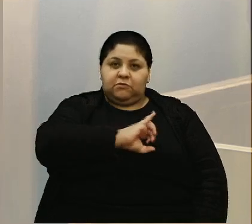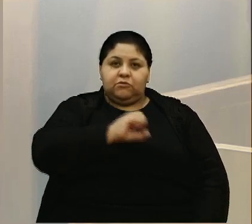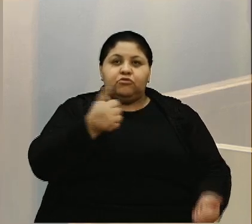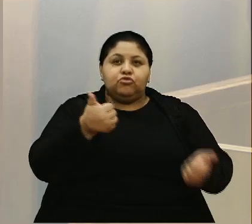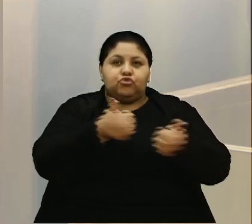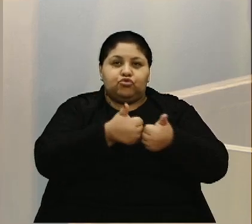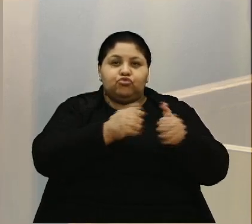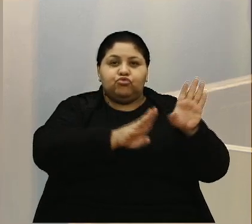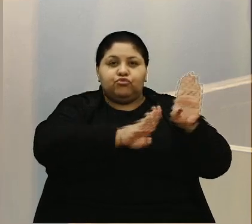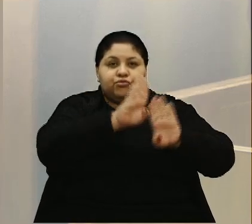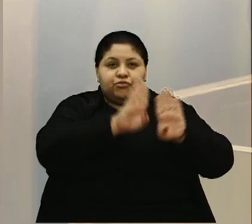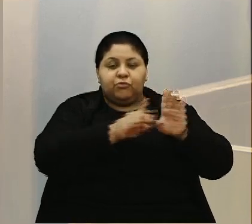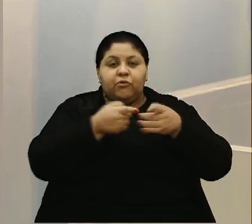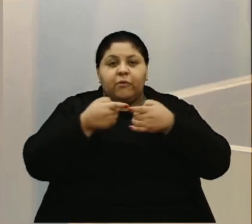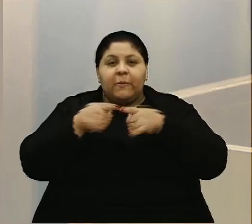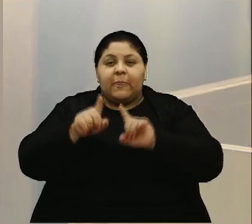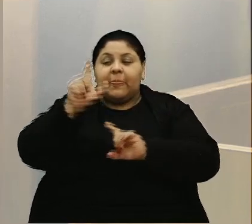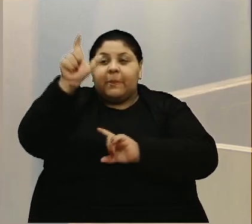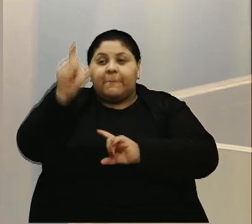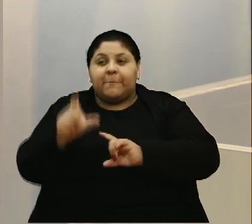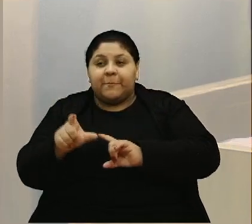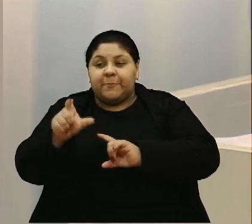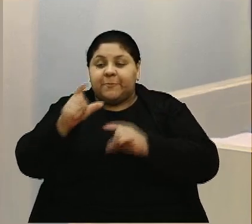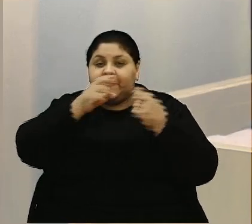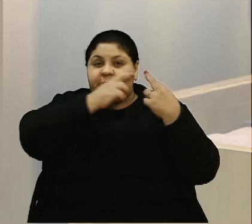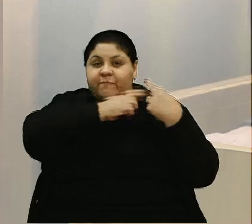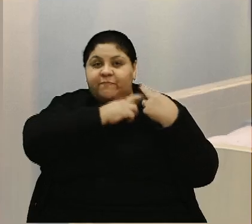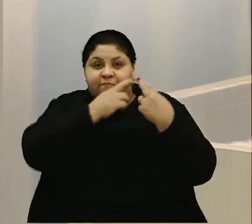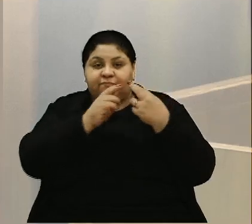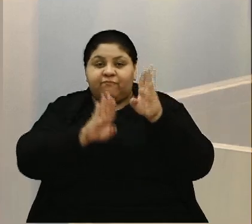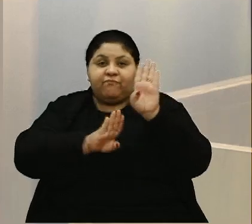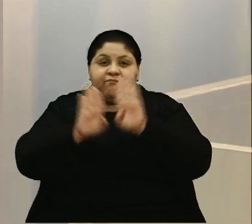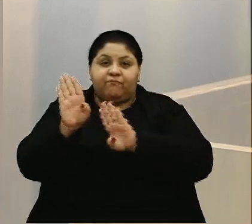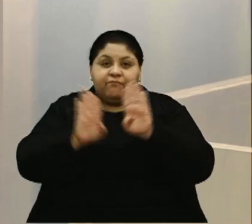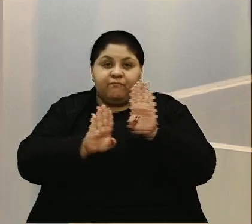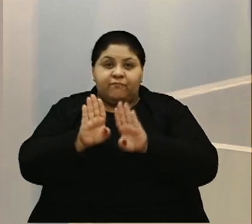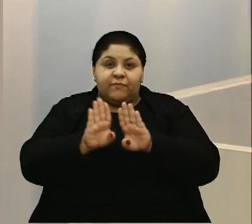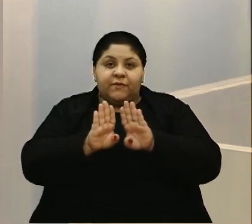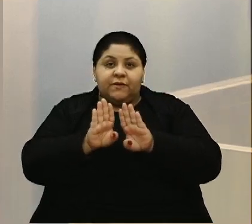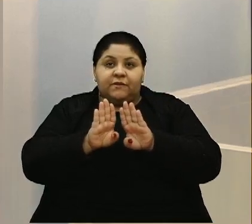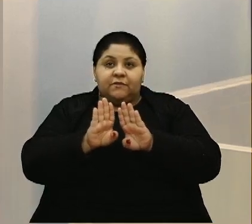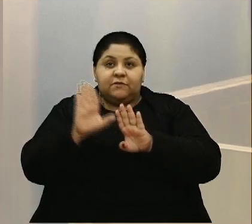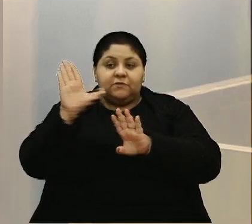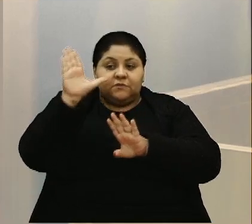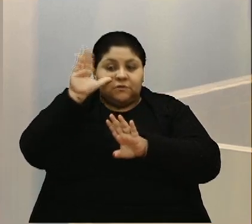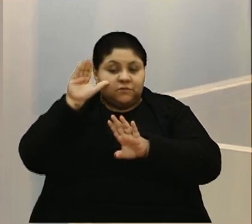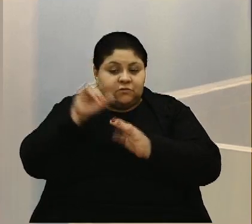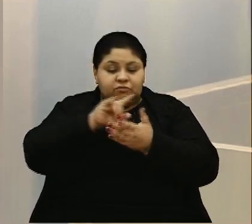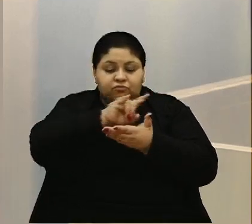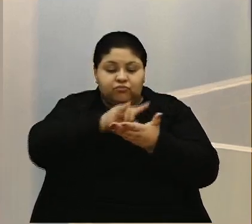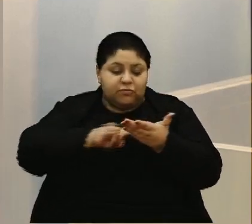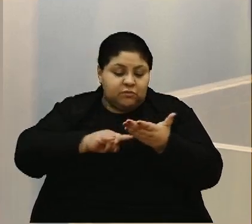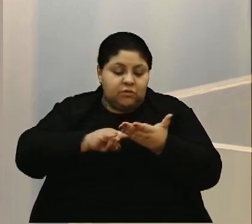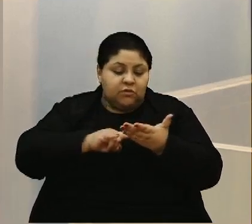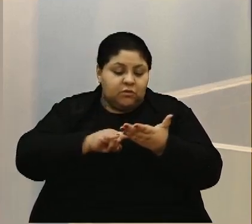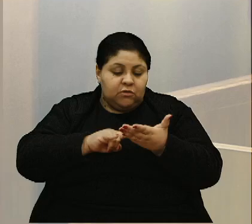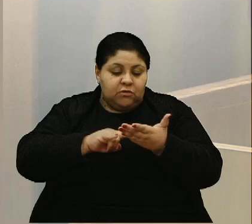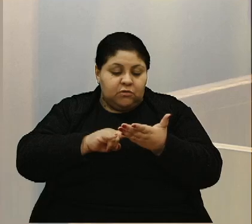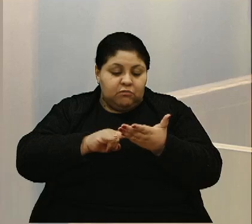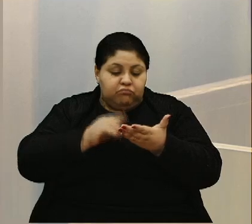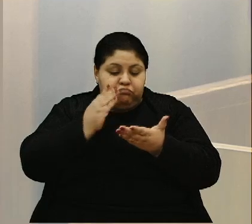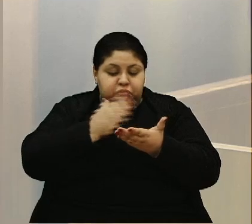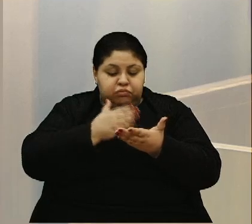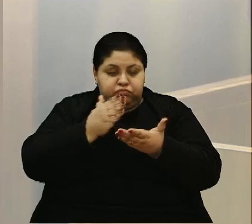licitação, mas as pessoas responsáveis ali pela licitação, foi analisado documento por documento, e